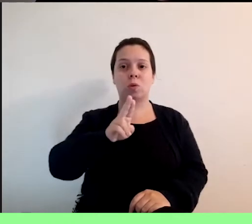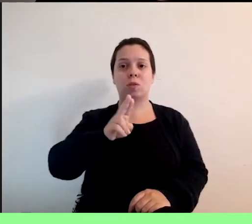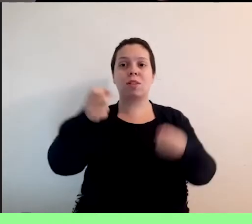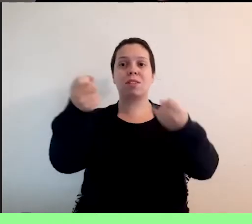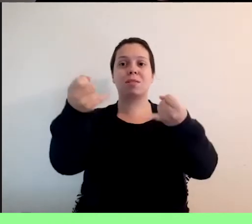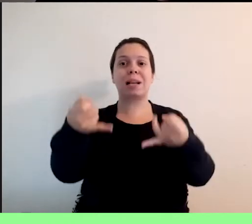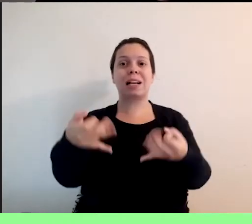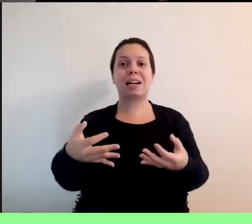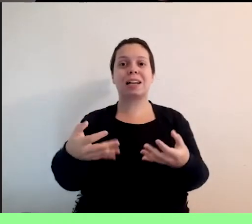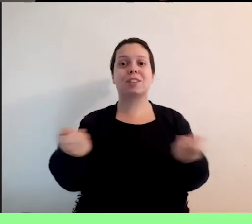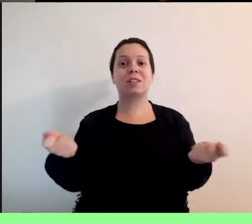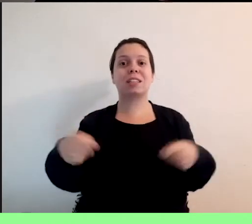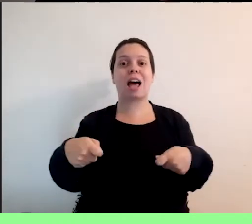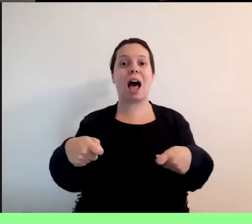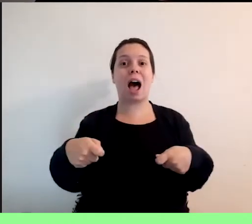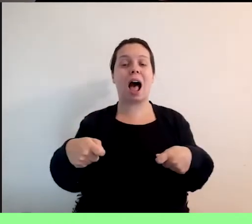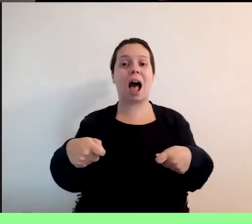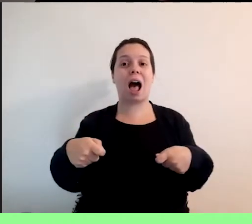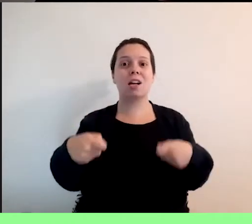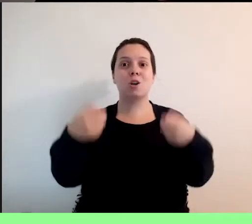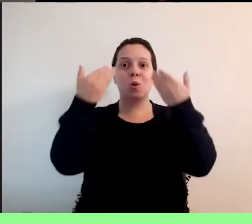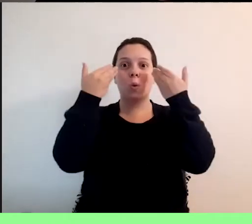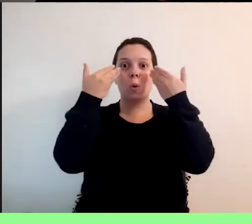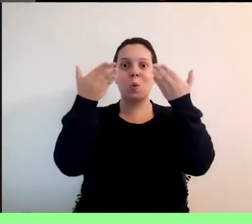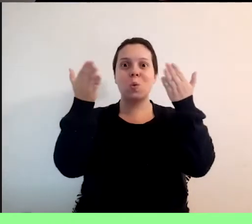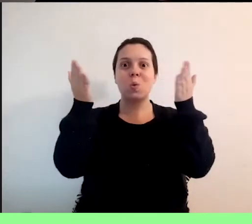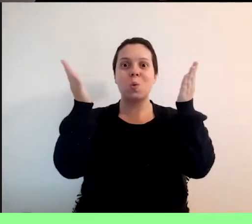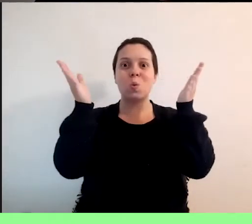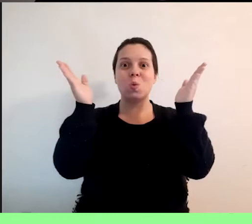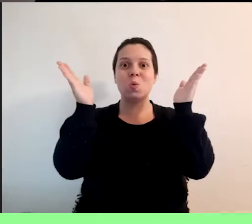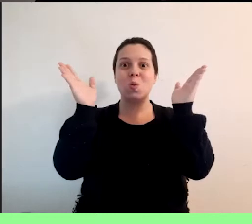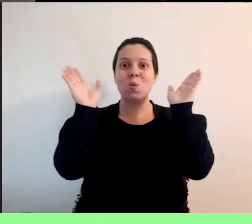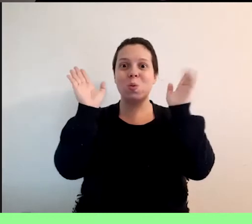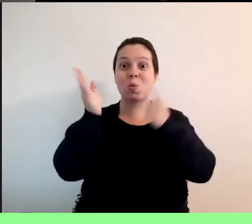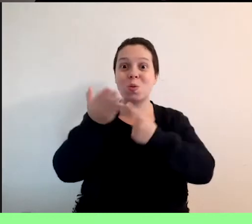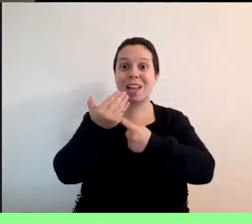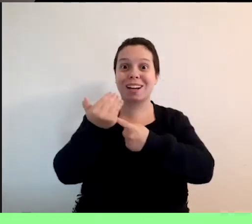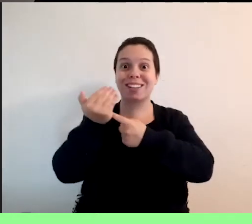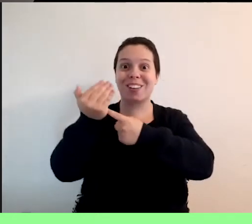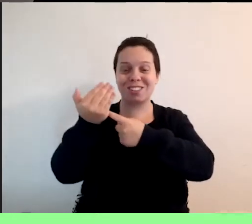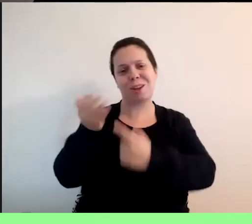os nossos horizontes tecnológicos. É bem legal.